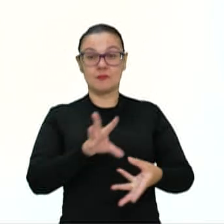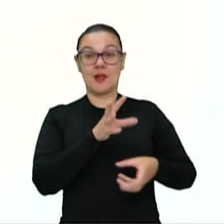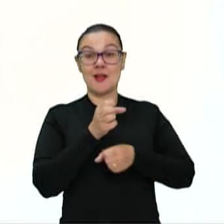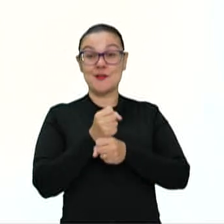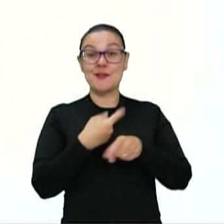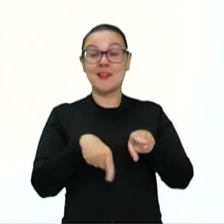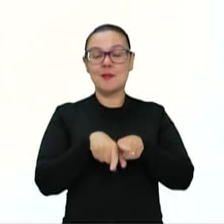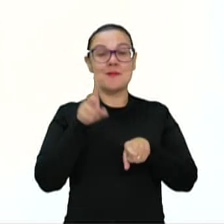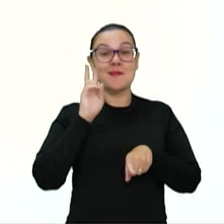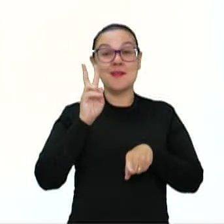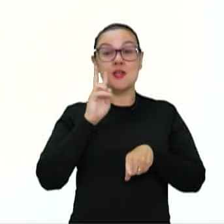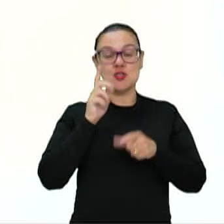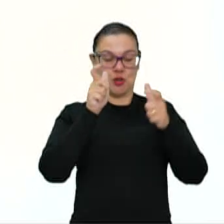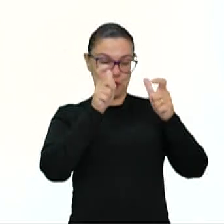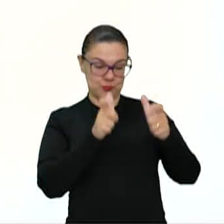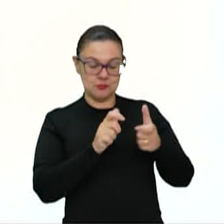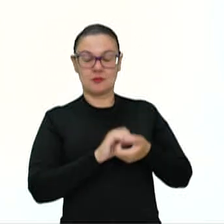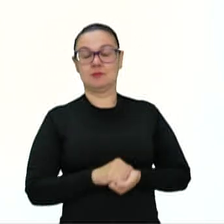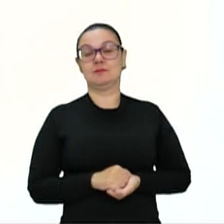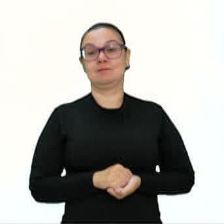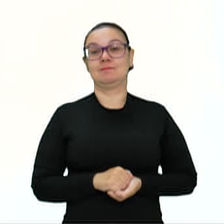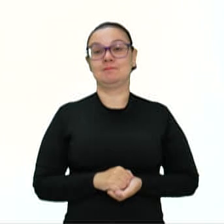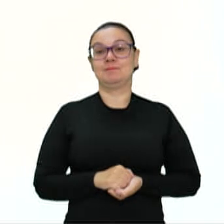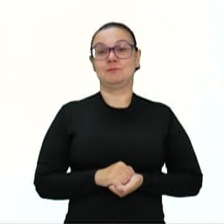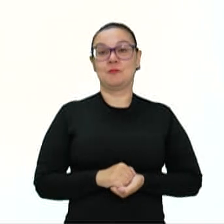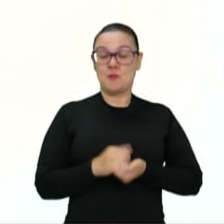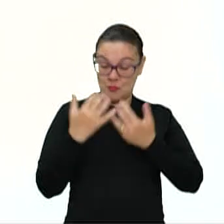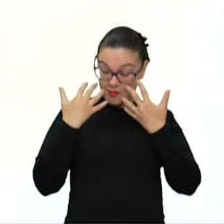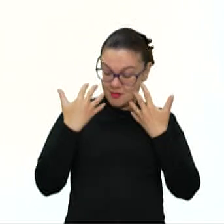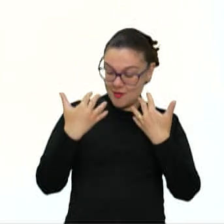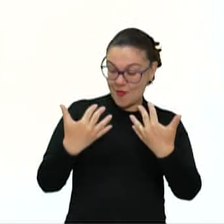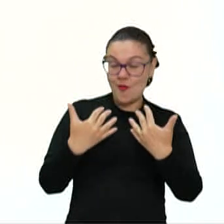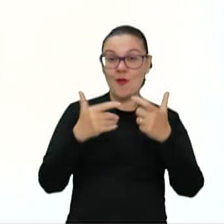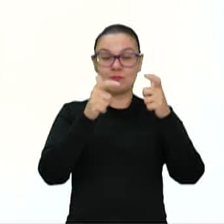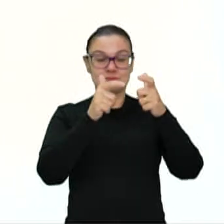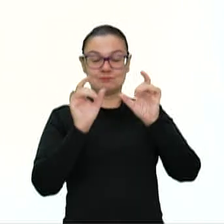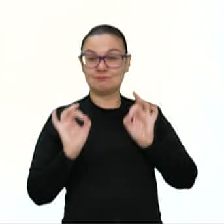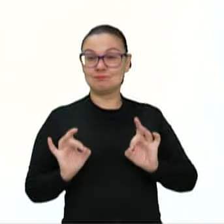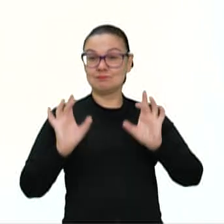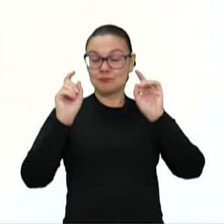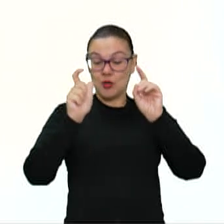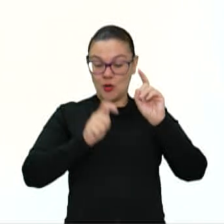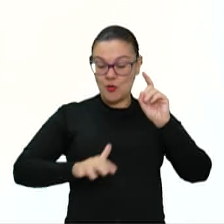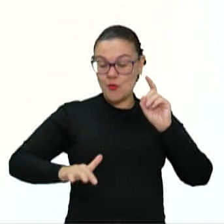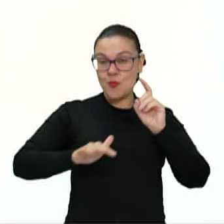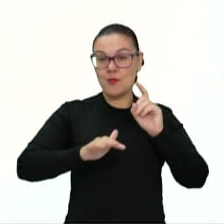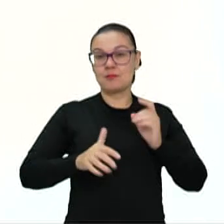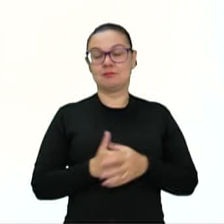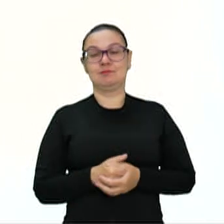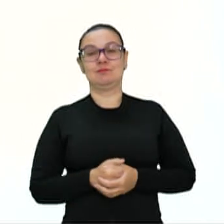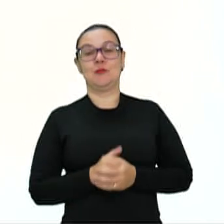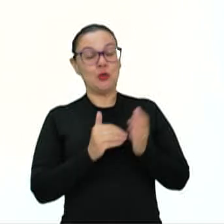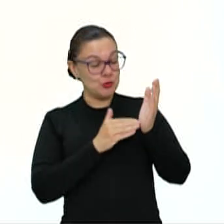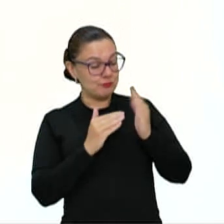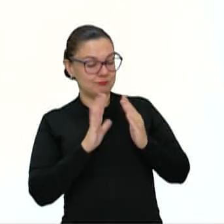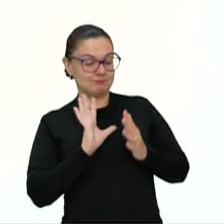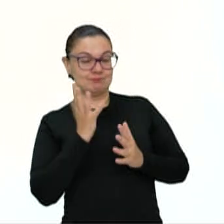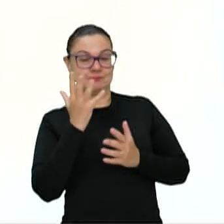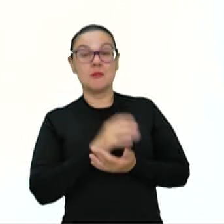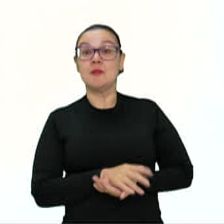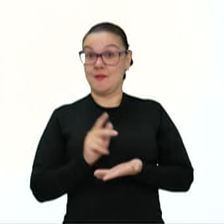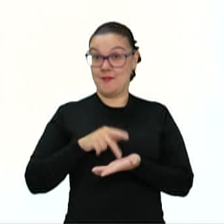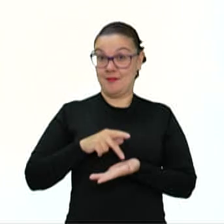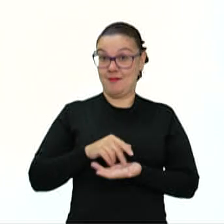também a história do lugar, dando um colorido singular ao local ou locais onde tudo ocorreu.